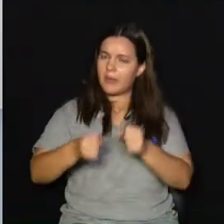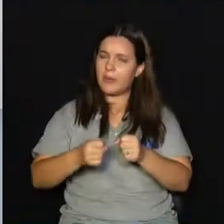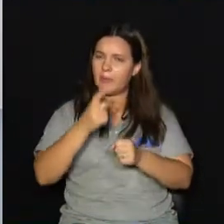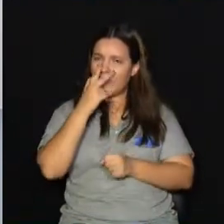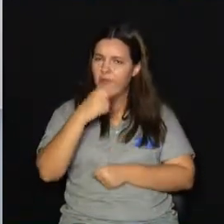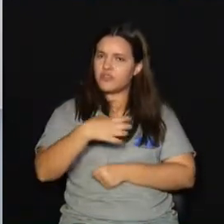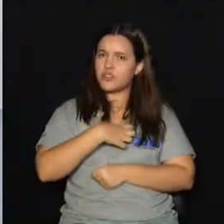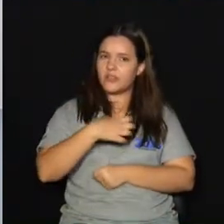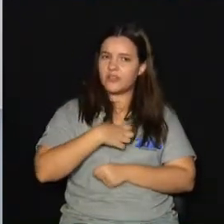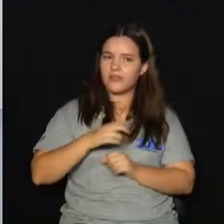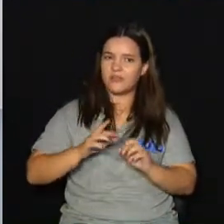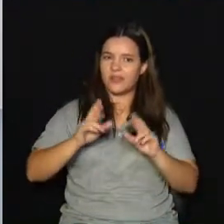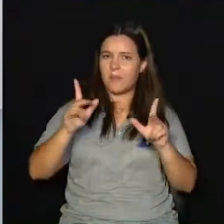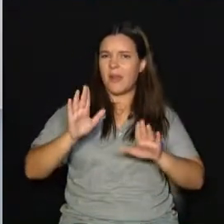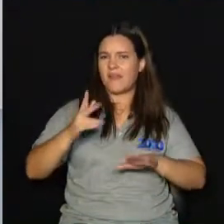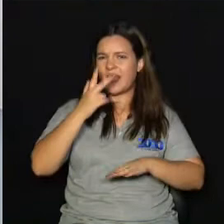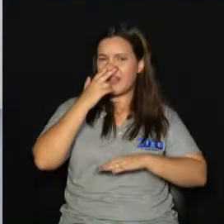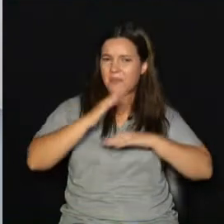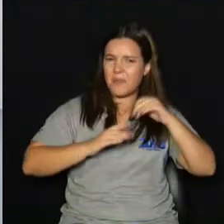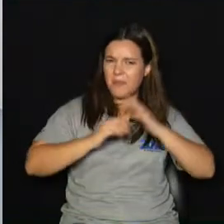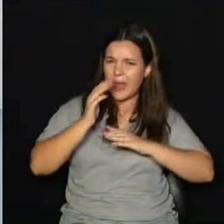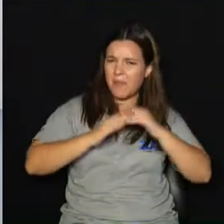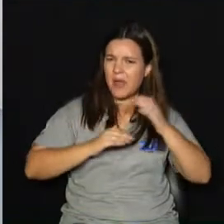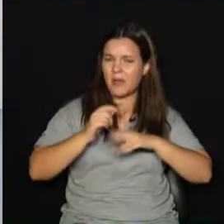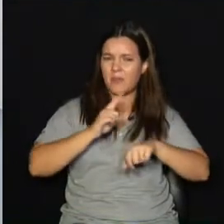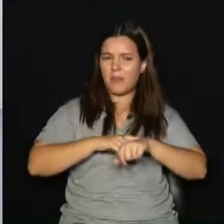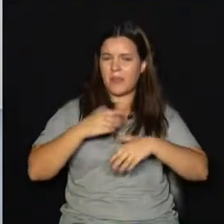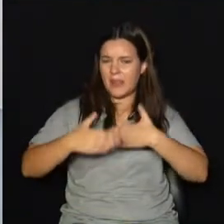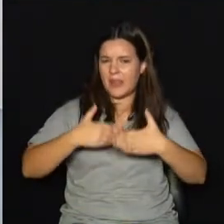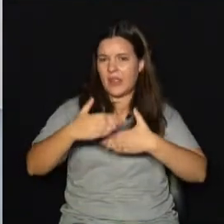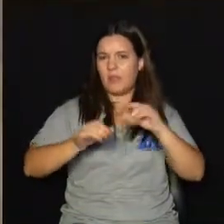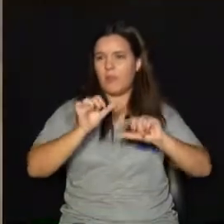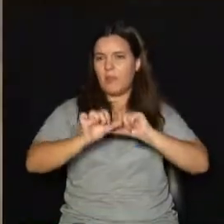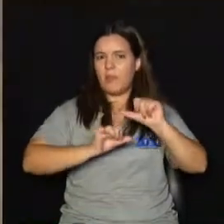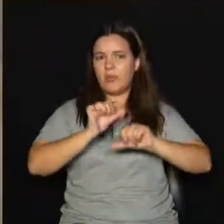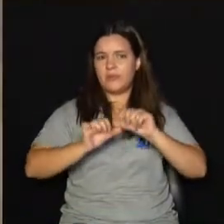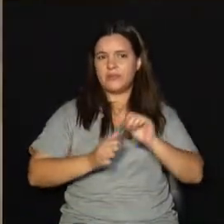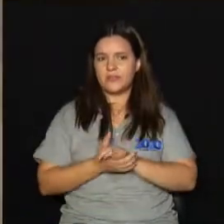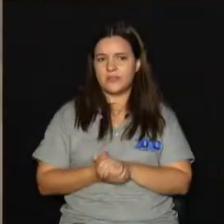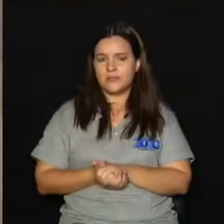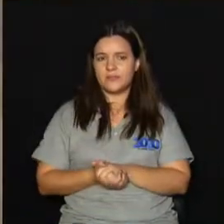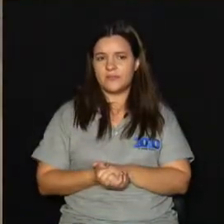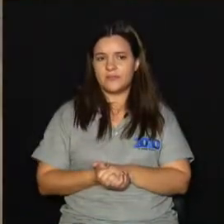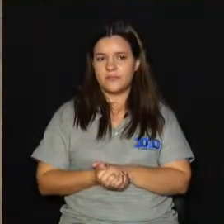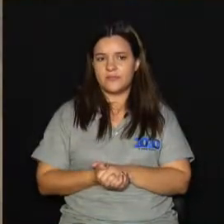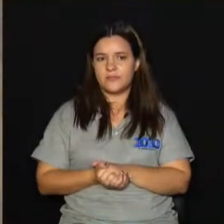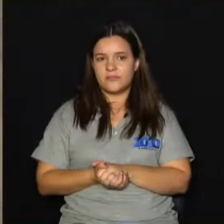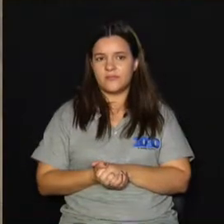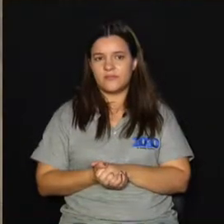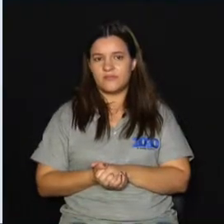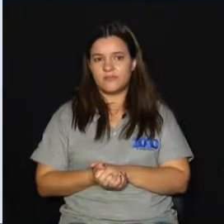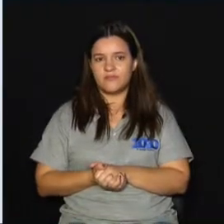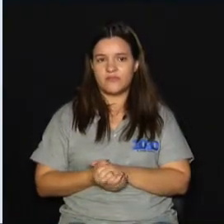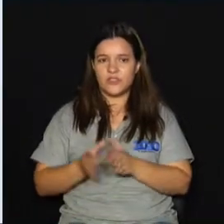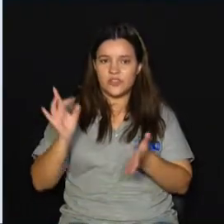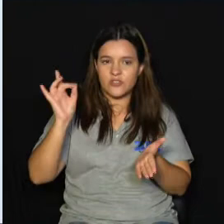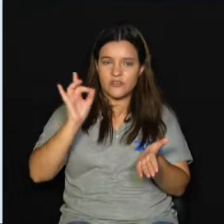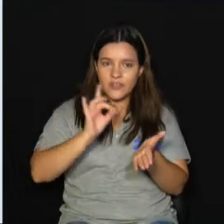diferente? Ou você acha que na prática, com o tempo, isso muda? Bom, de fato,